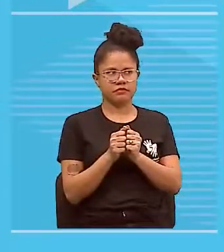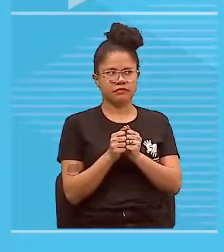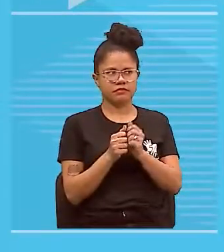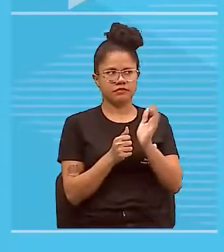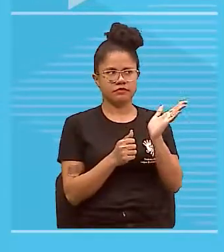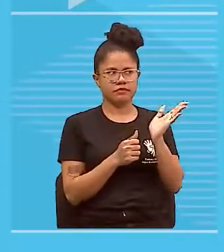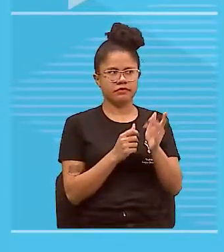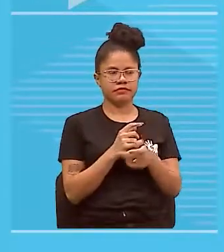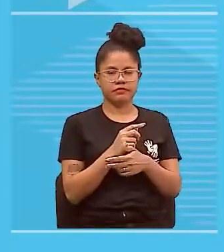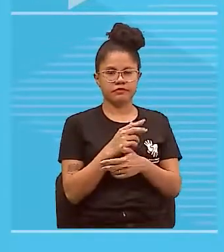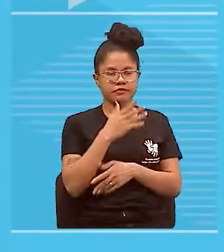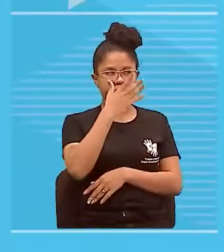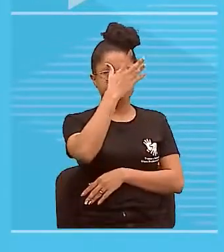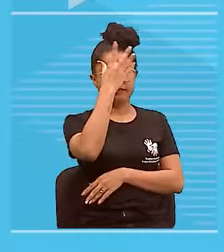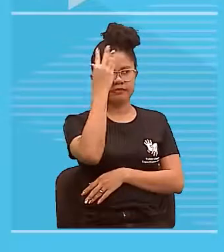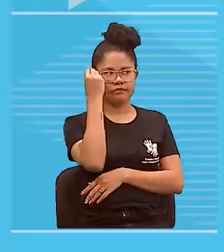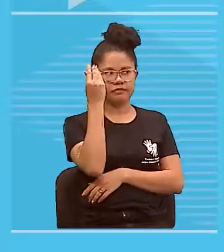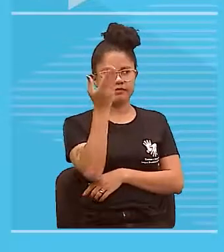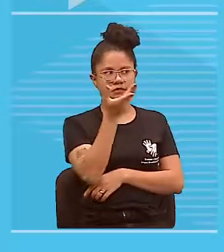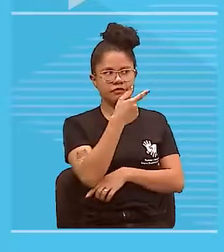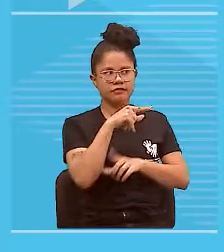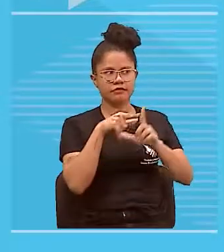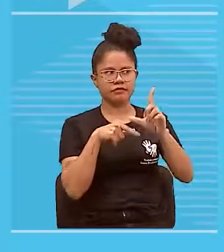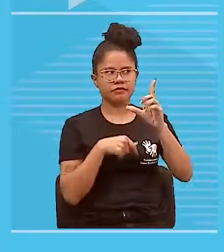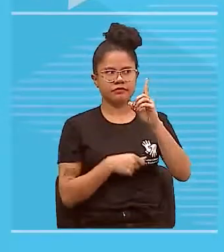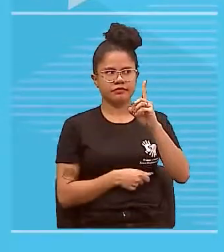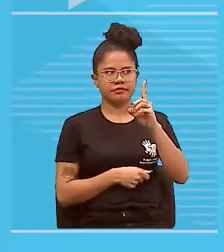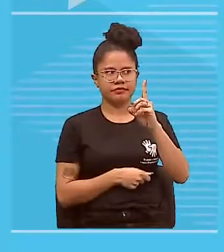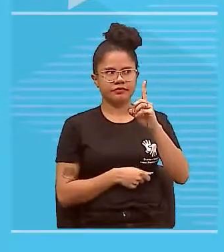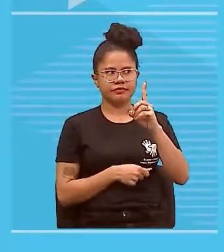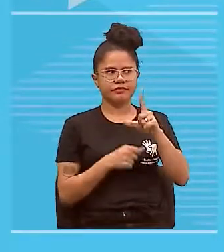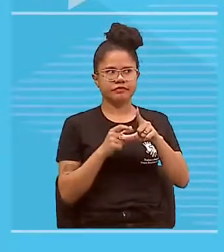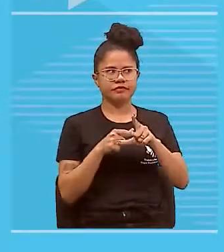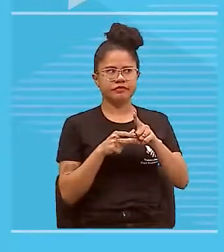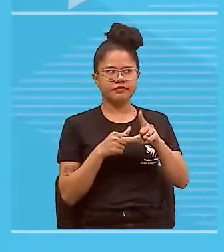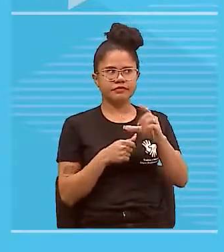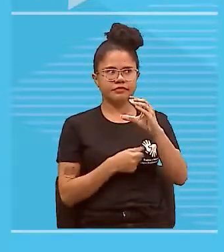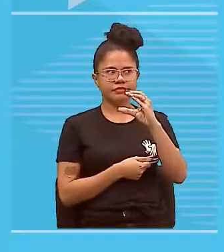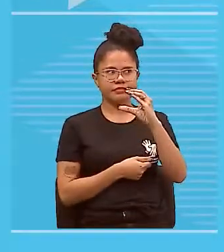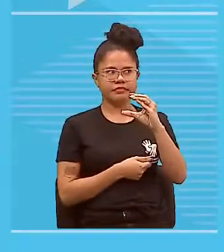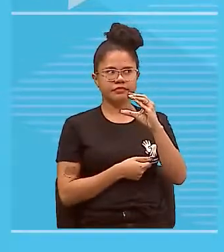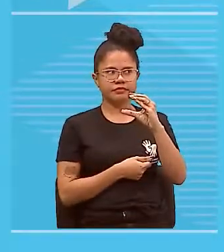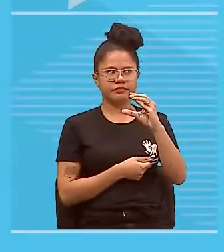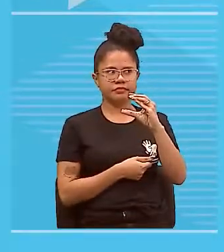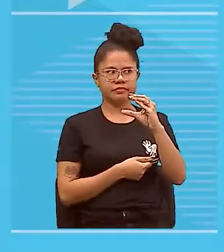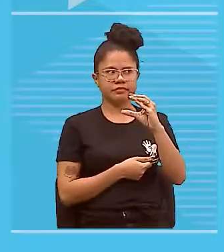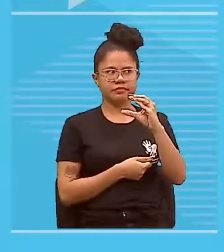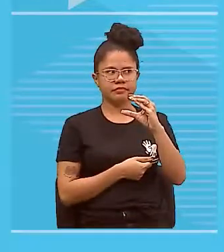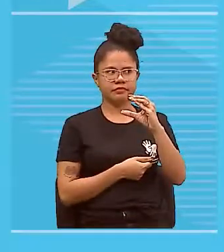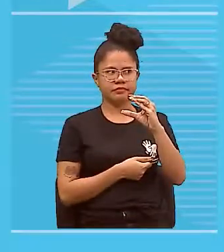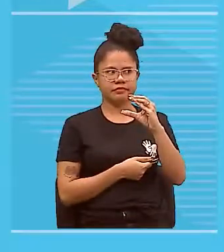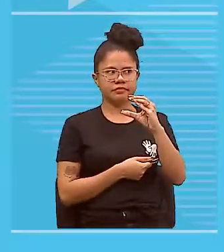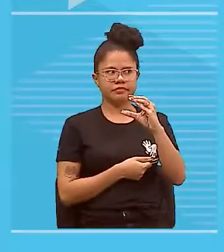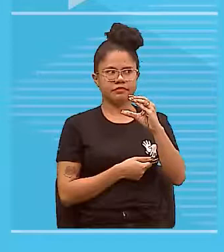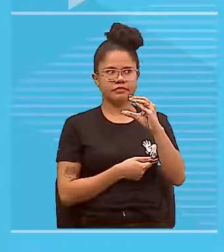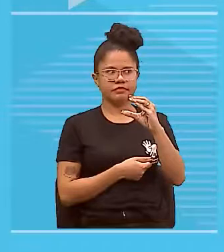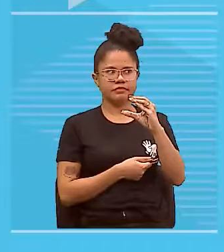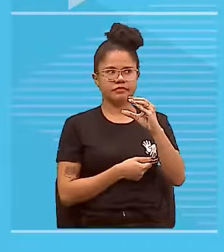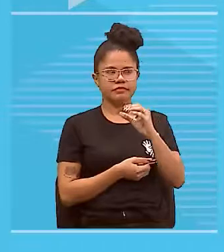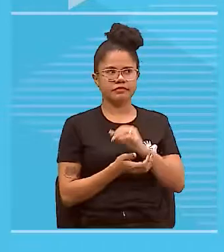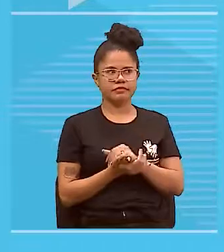já esqueço bem aqui ó a letra d de dado a letra C também eu esqueço